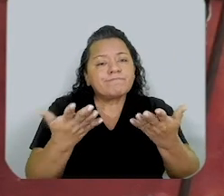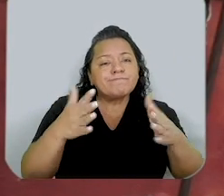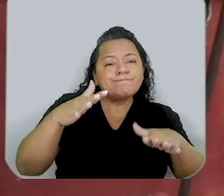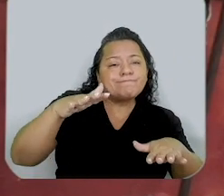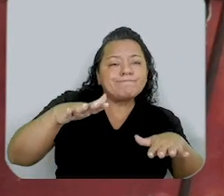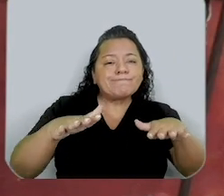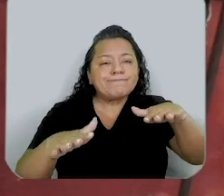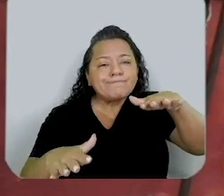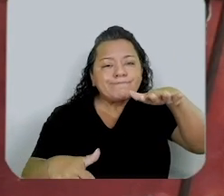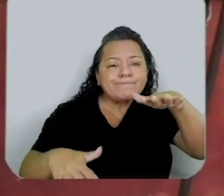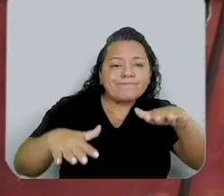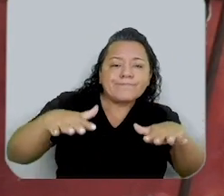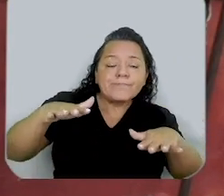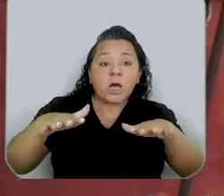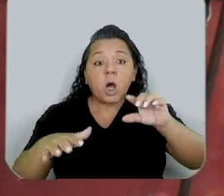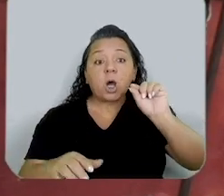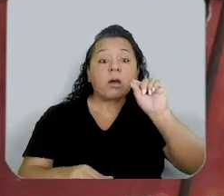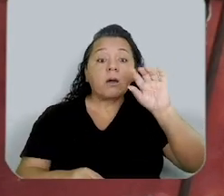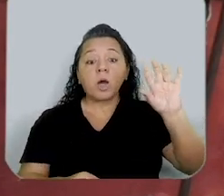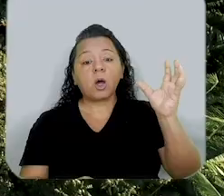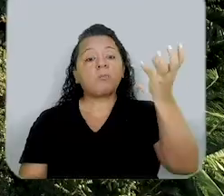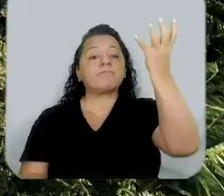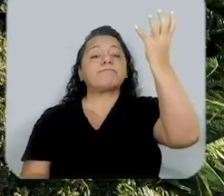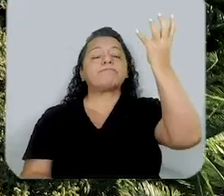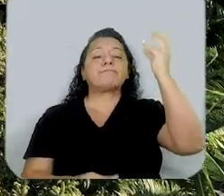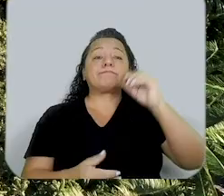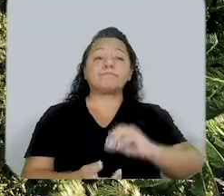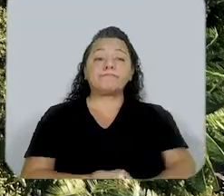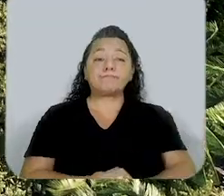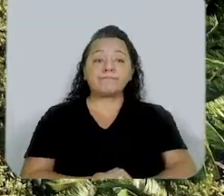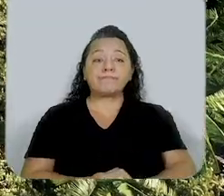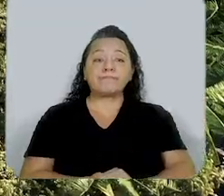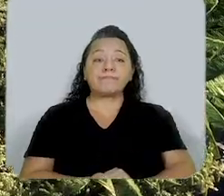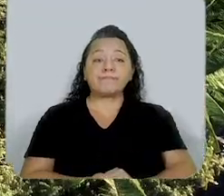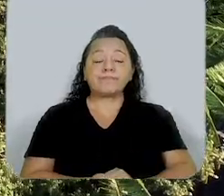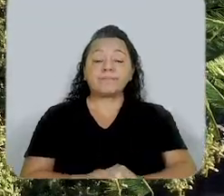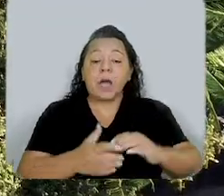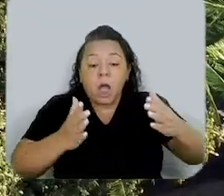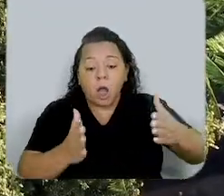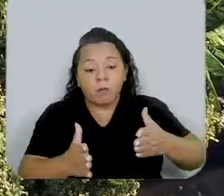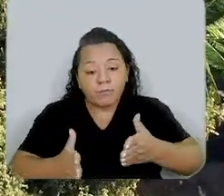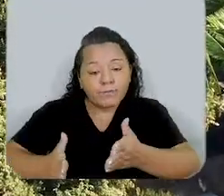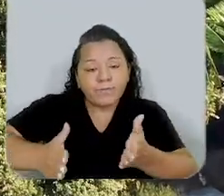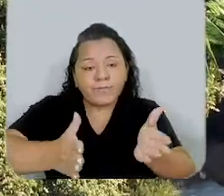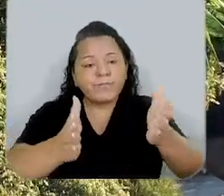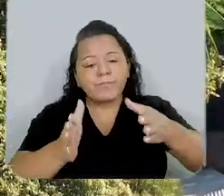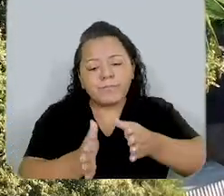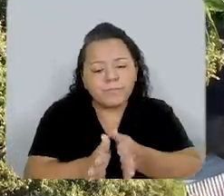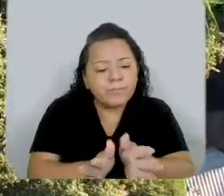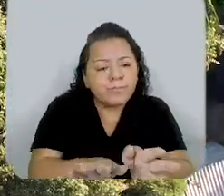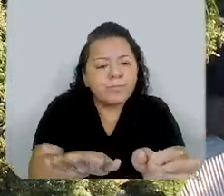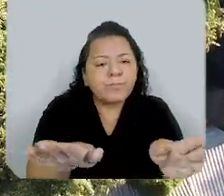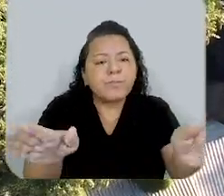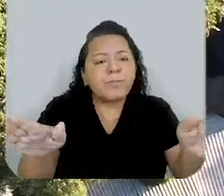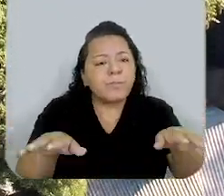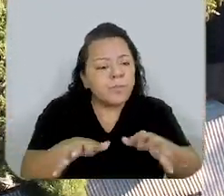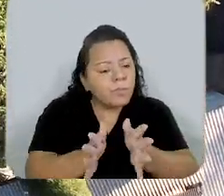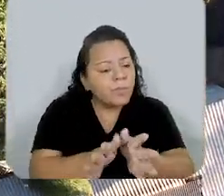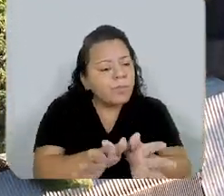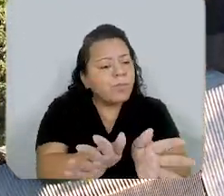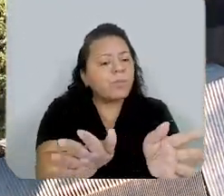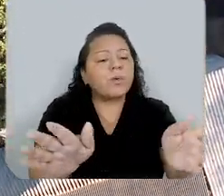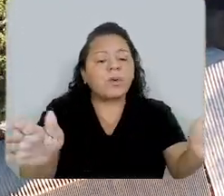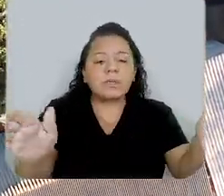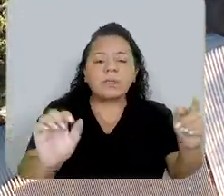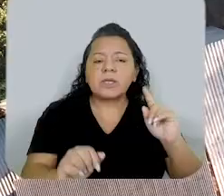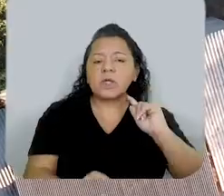que os nossos córregos, com a entrada de canos, de esgotos, de sujeira nos nossos córregos menores, com os